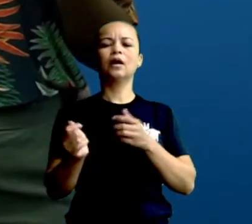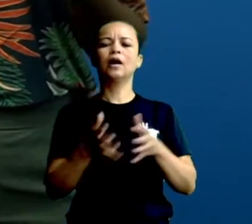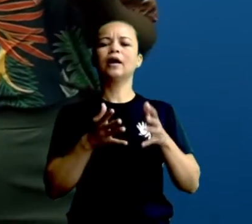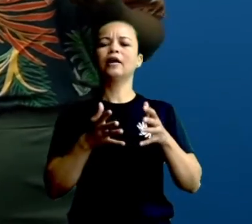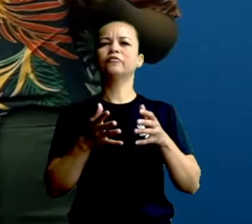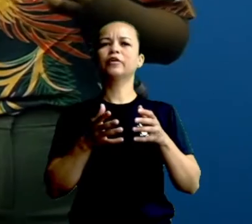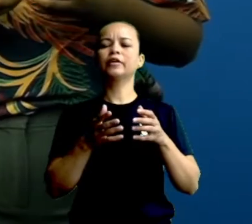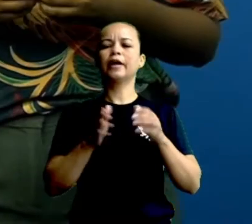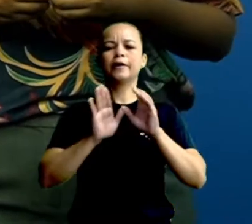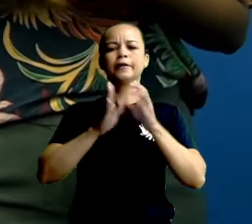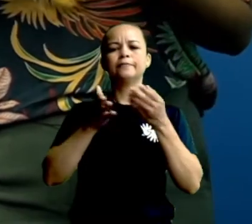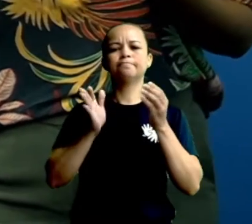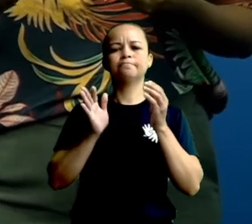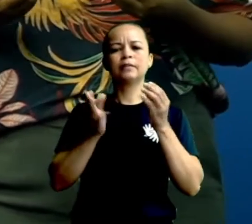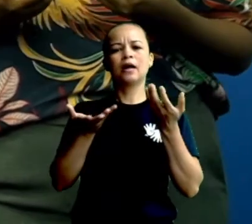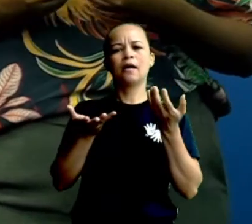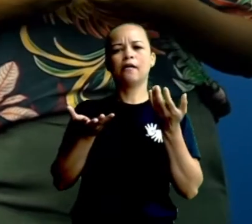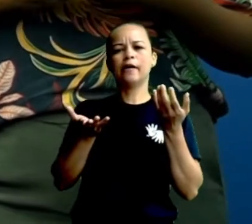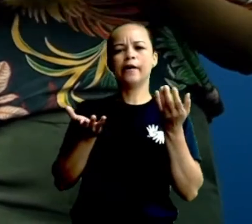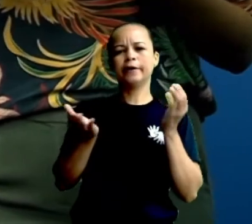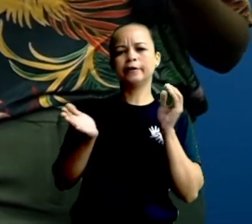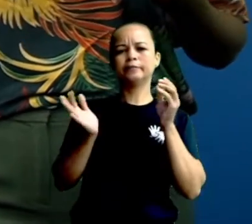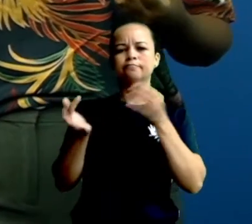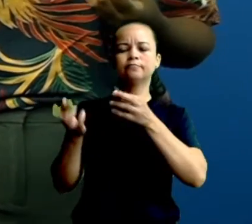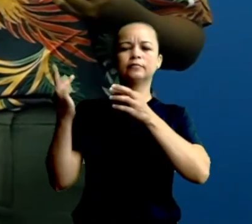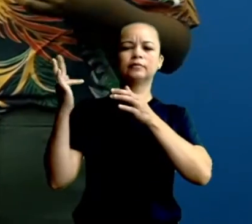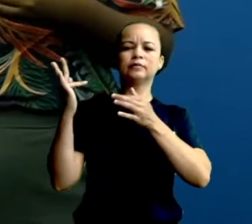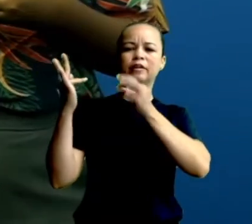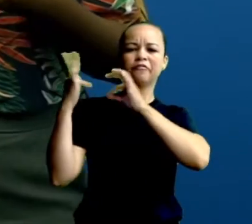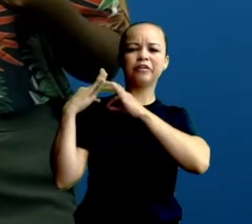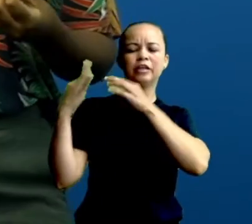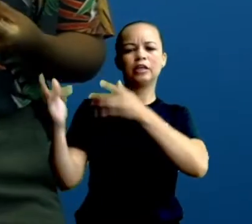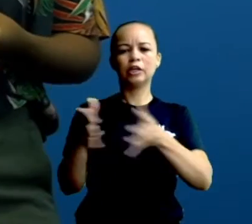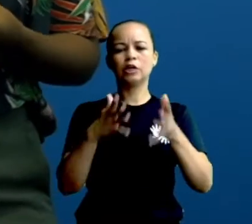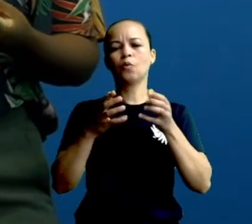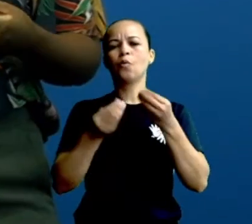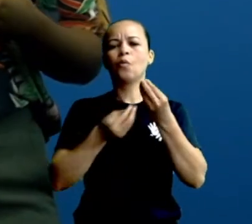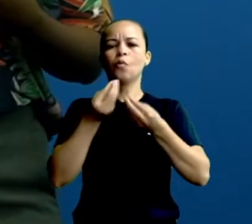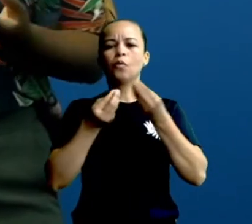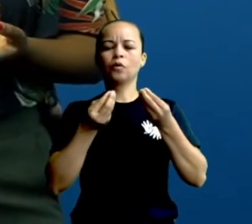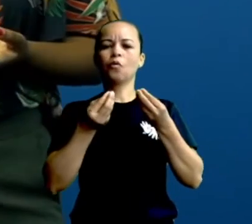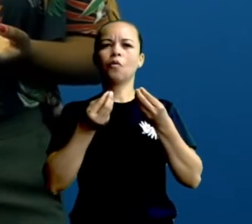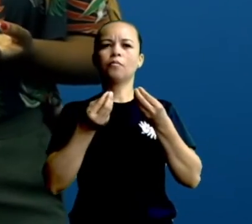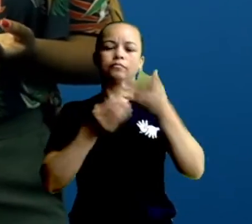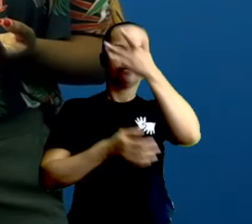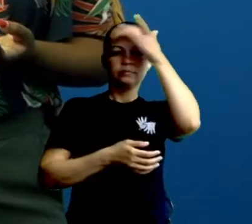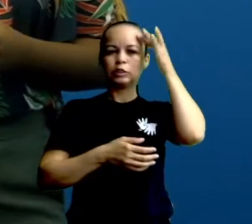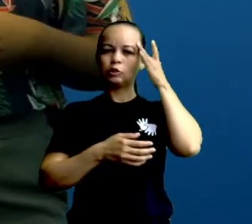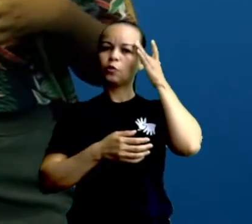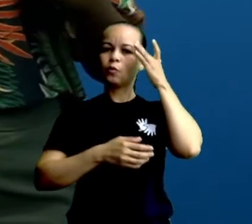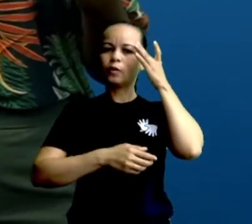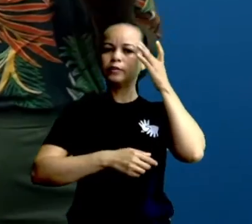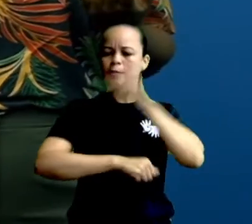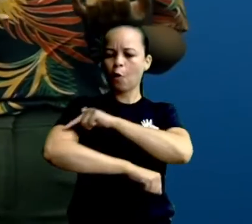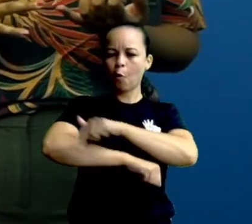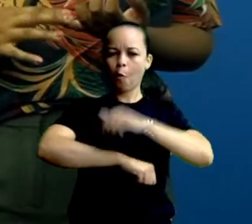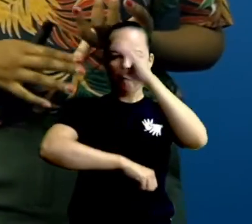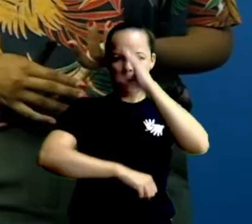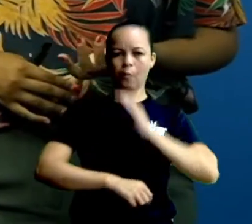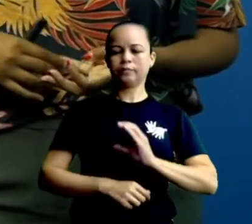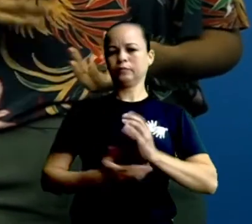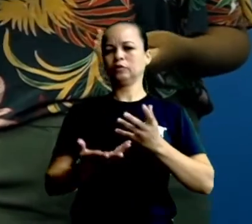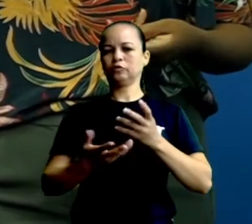quem definiu, foi quem disse, conduziu como as pessoas iriam se comportar, os